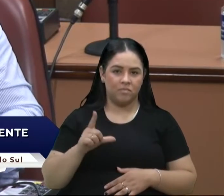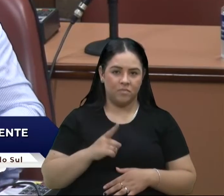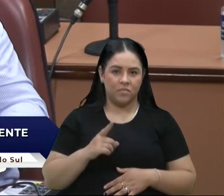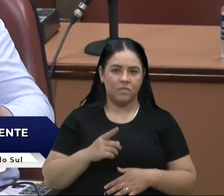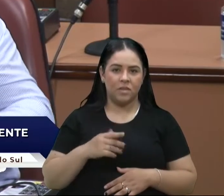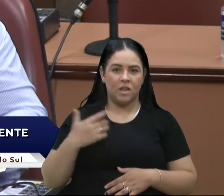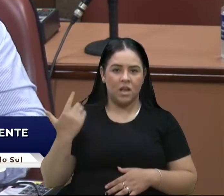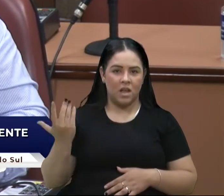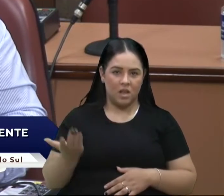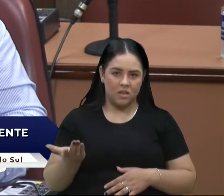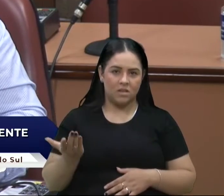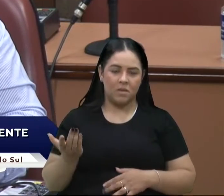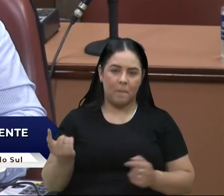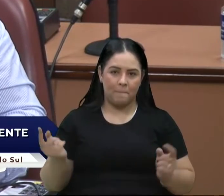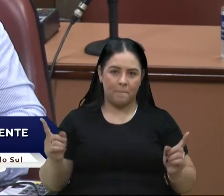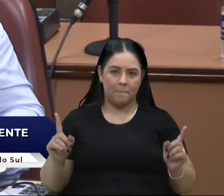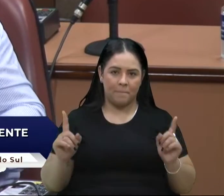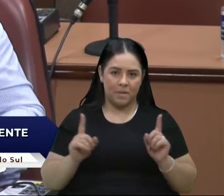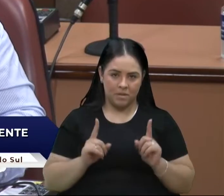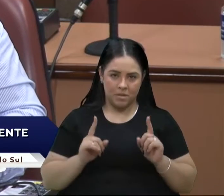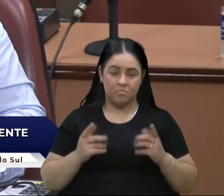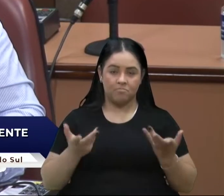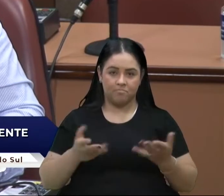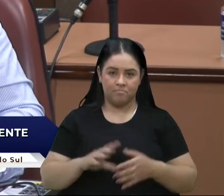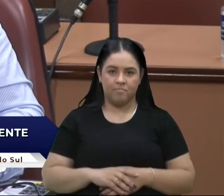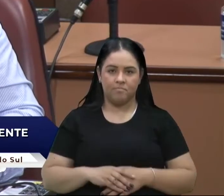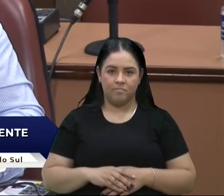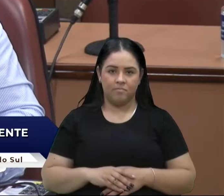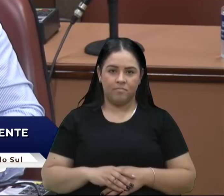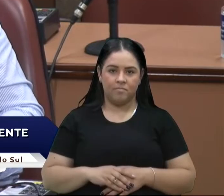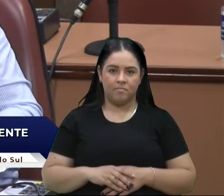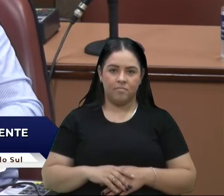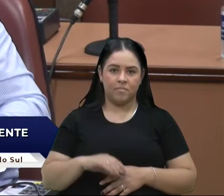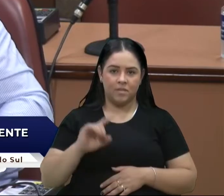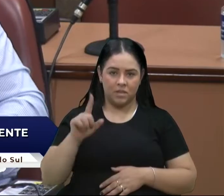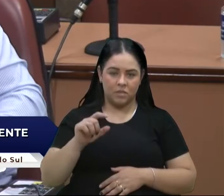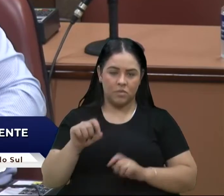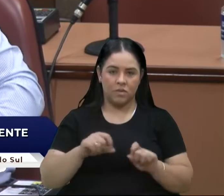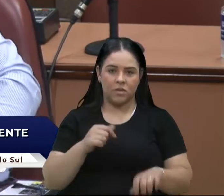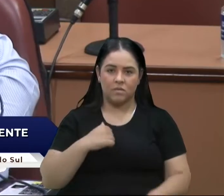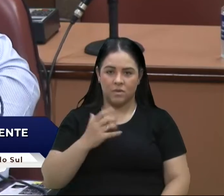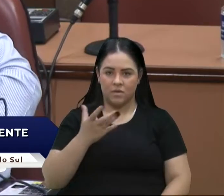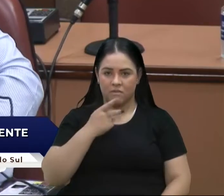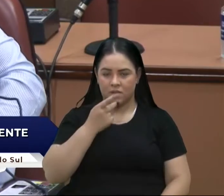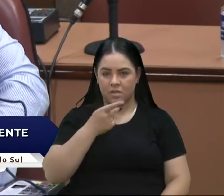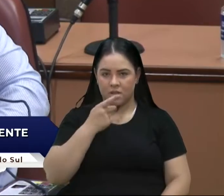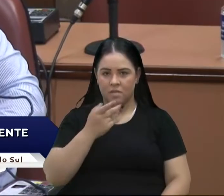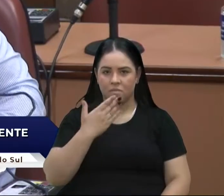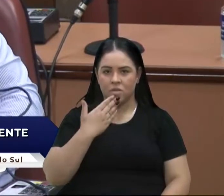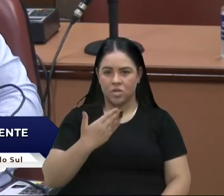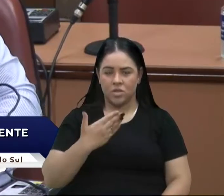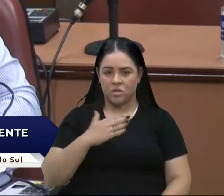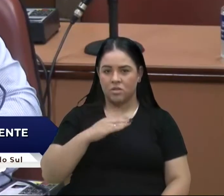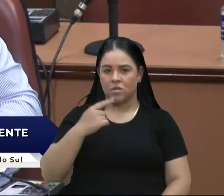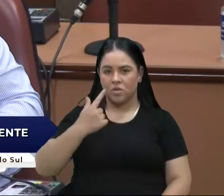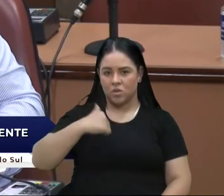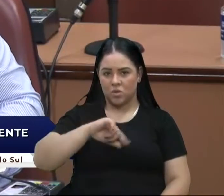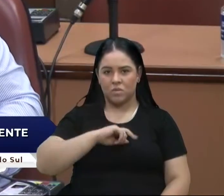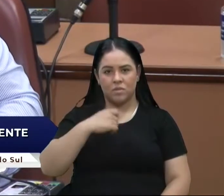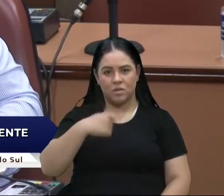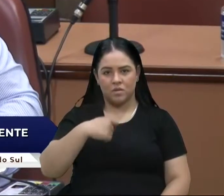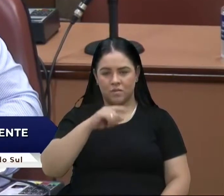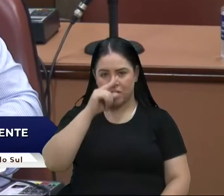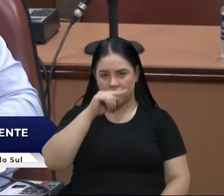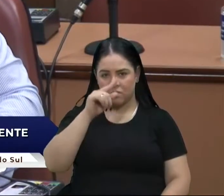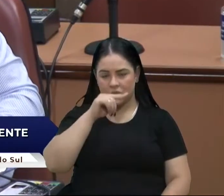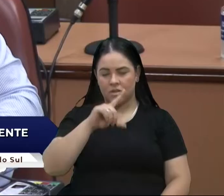uma forma menor, né? Então, essas as considerações. Mas precisamos, vereador Fantinel, eu acho que nessa questão do